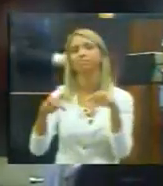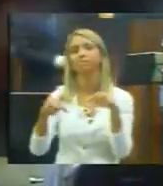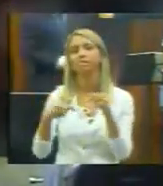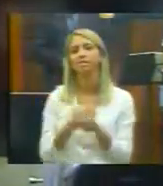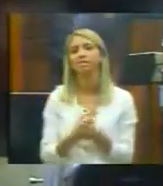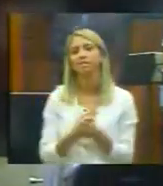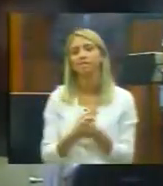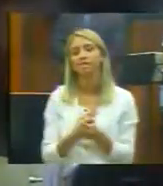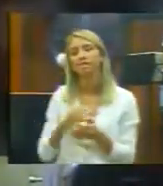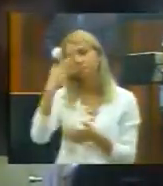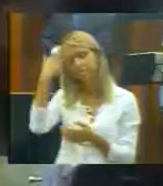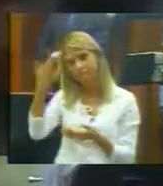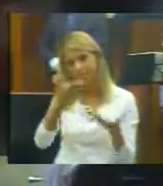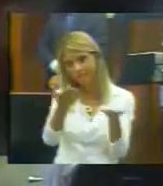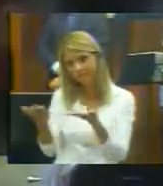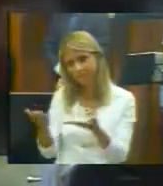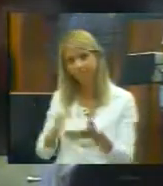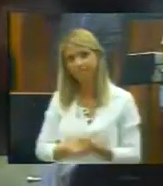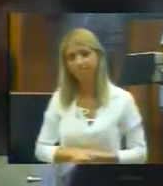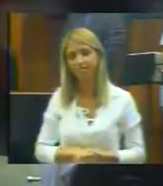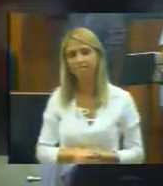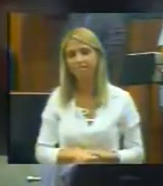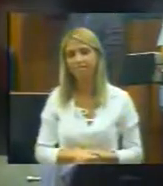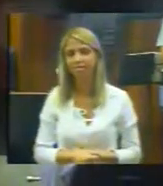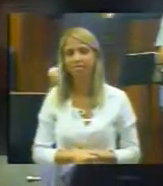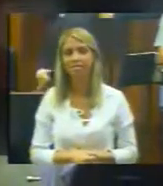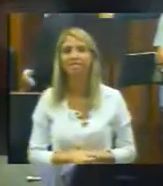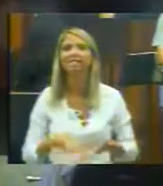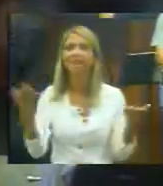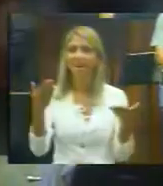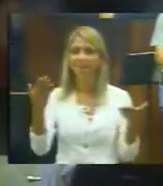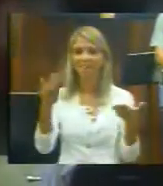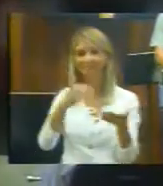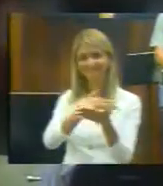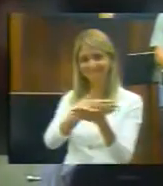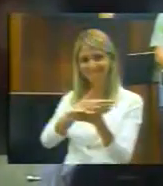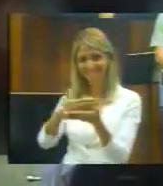Obrigado pela presença. E agora vamos começar